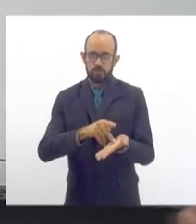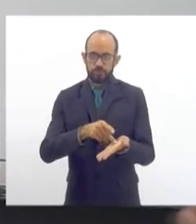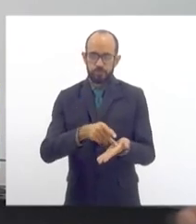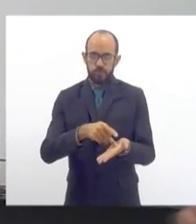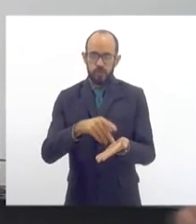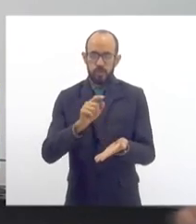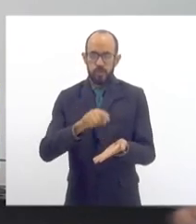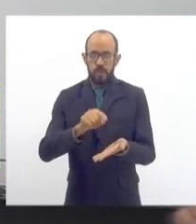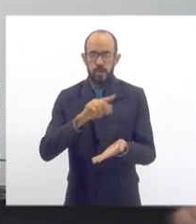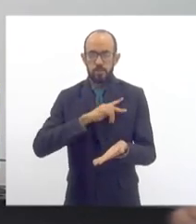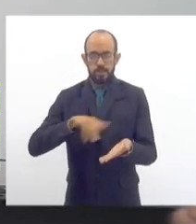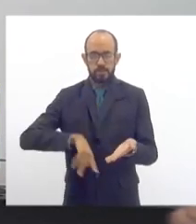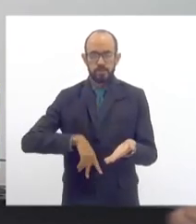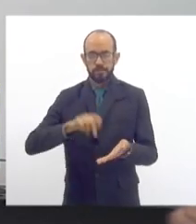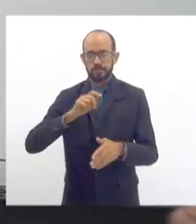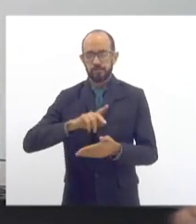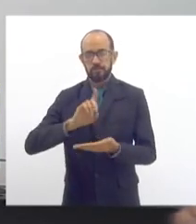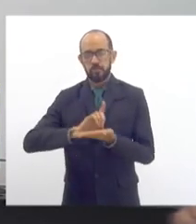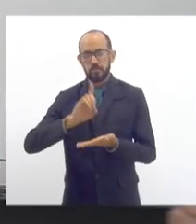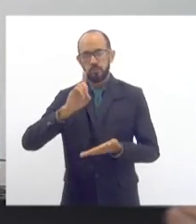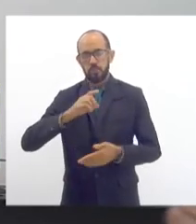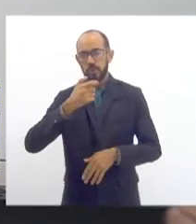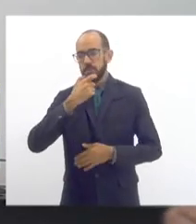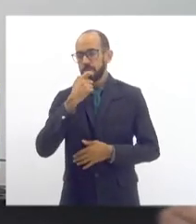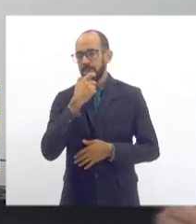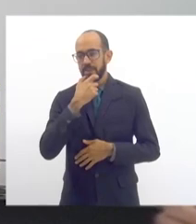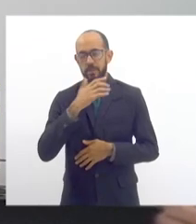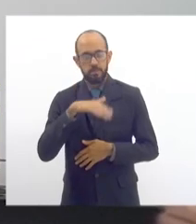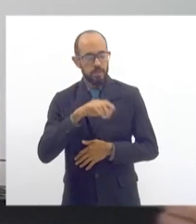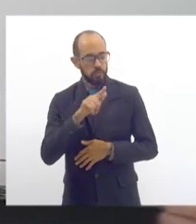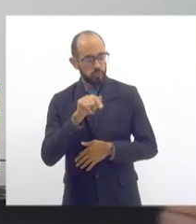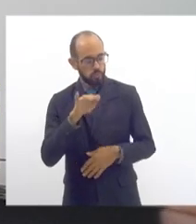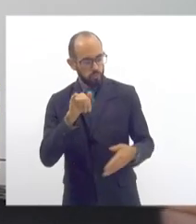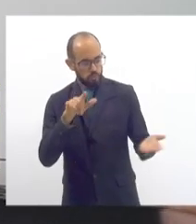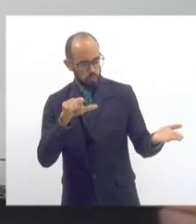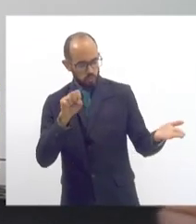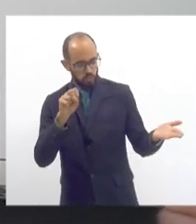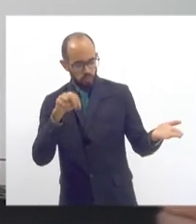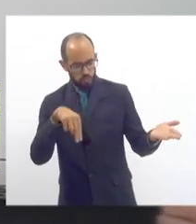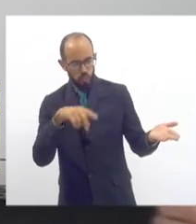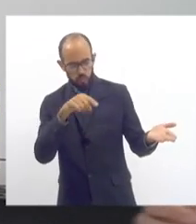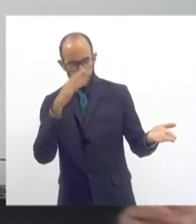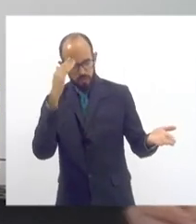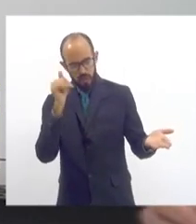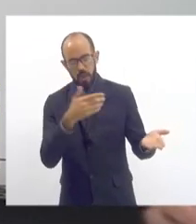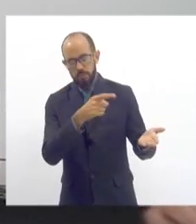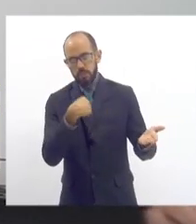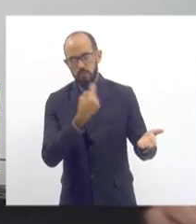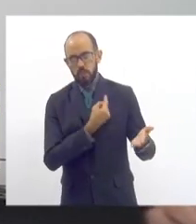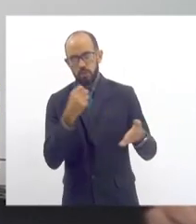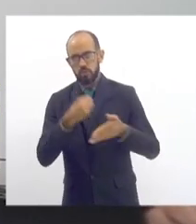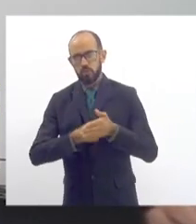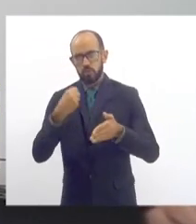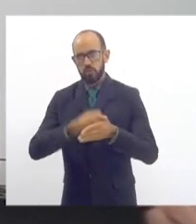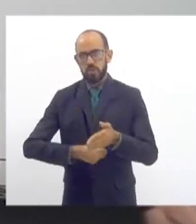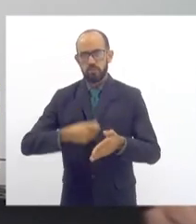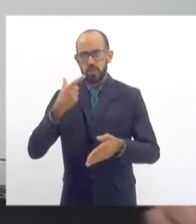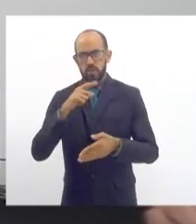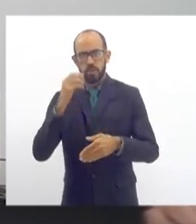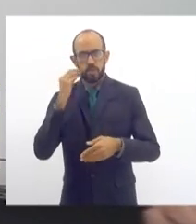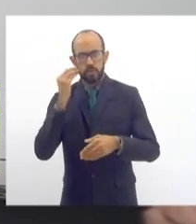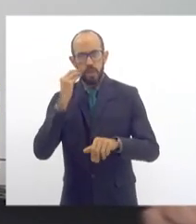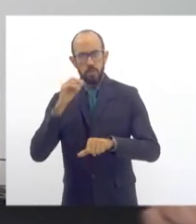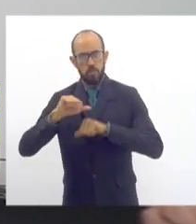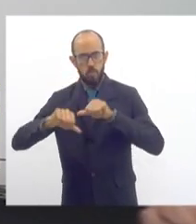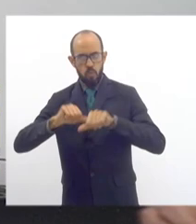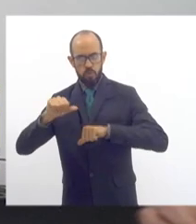o Gilson está aqui presente, mas muitos dos servidores já estavam, a gente se empenhou que também tinha que tentar reverter isso, e isso foi feito,